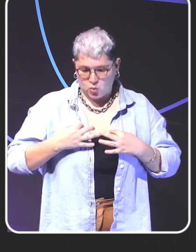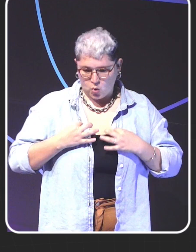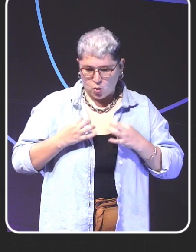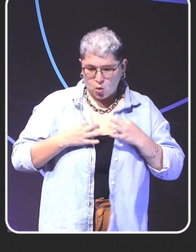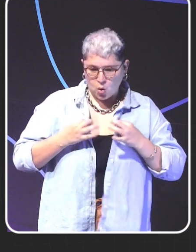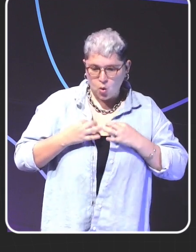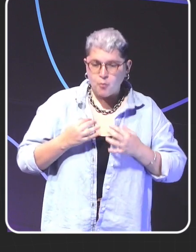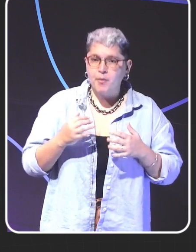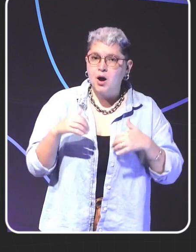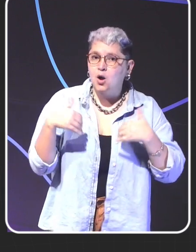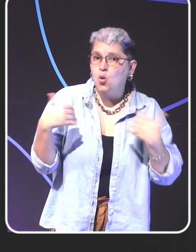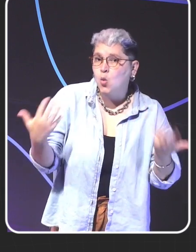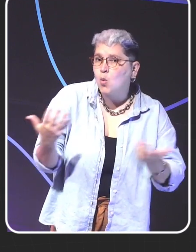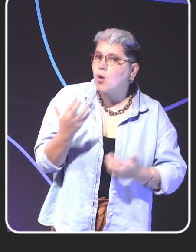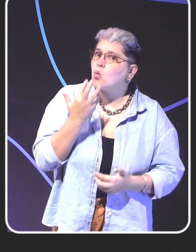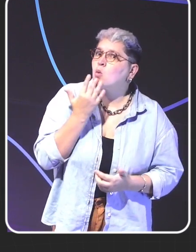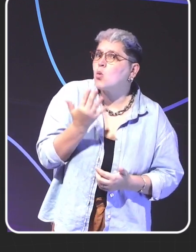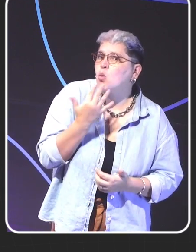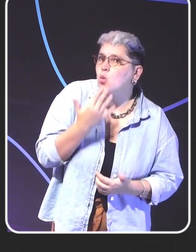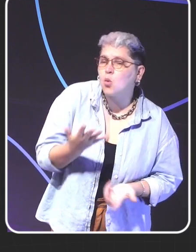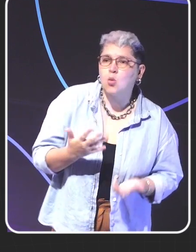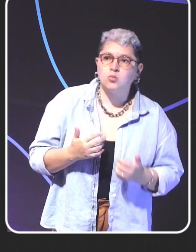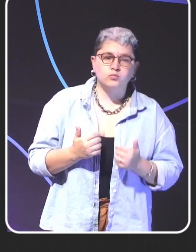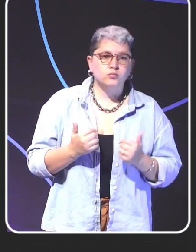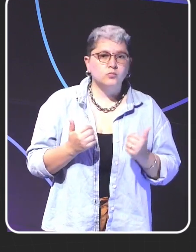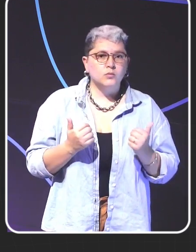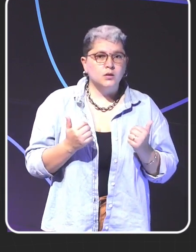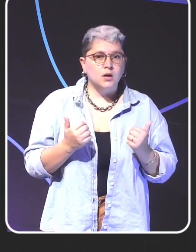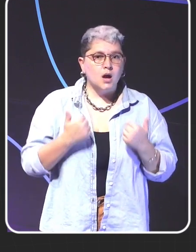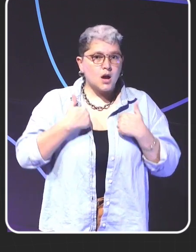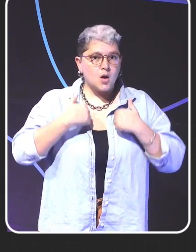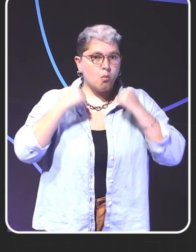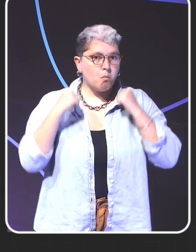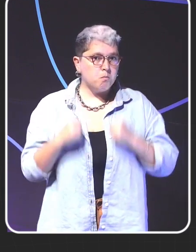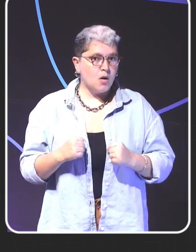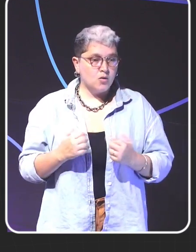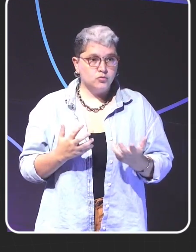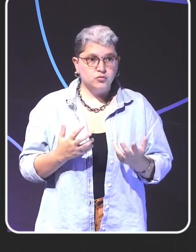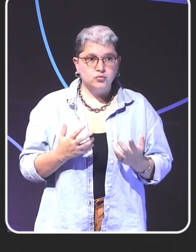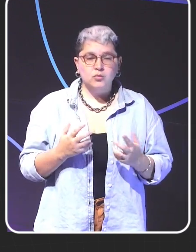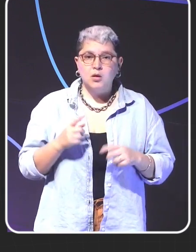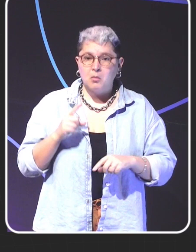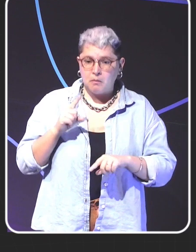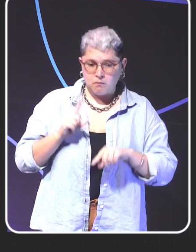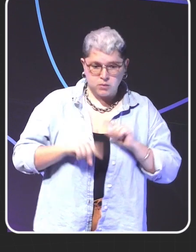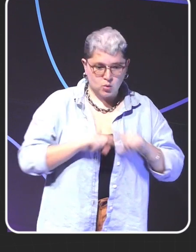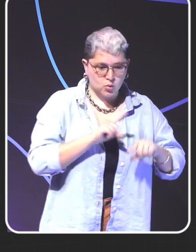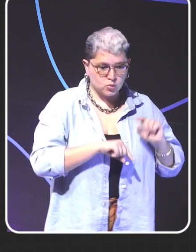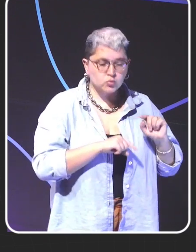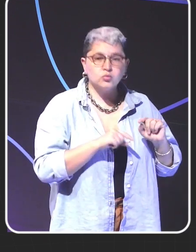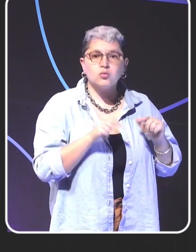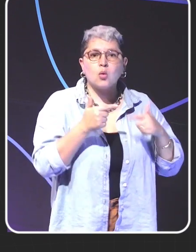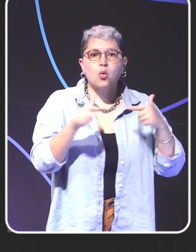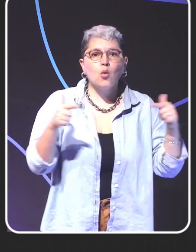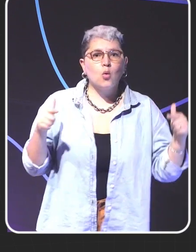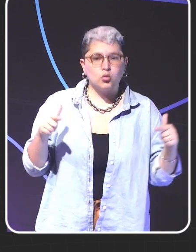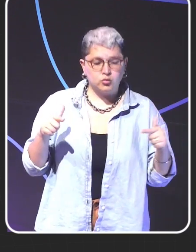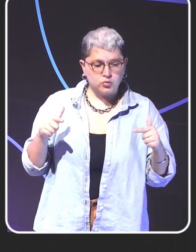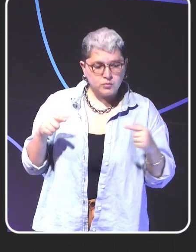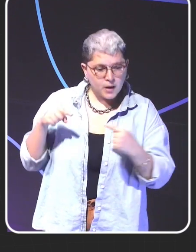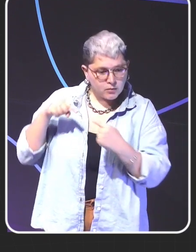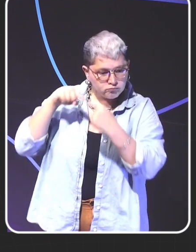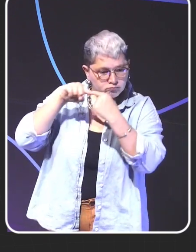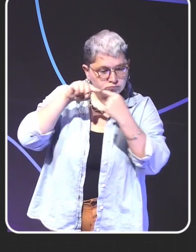as cores que eu tenho à disposição, como que eu posso usar outros produtos para fazer composição com o